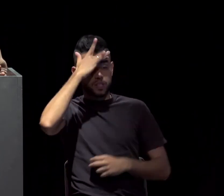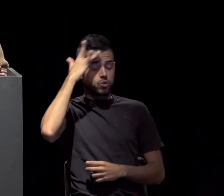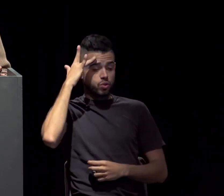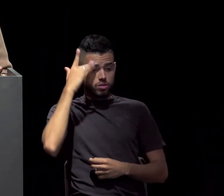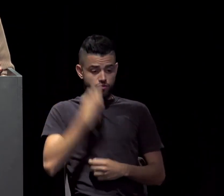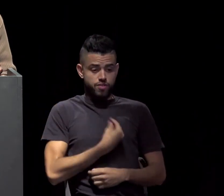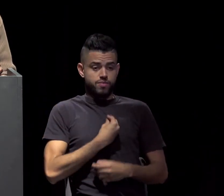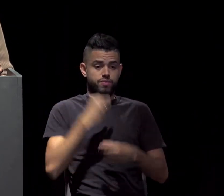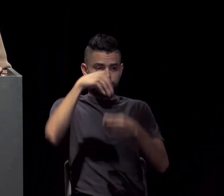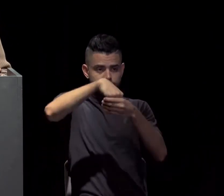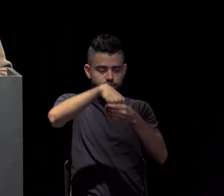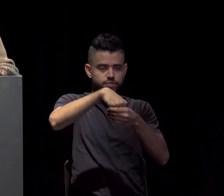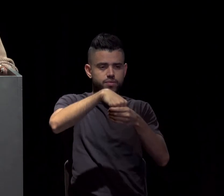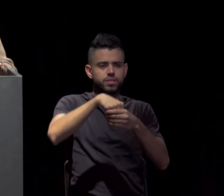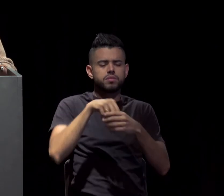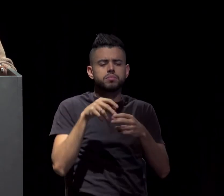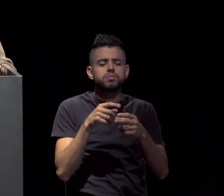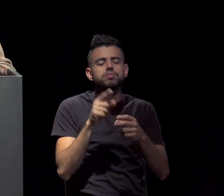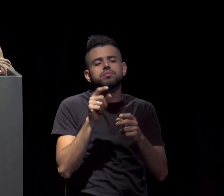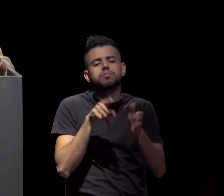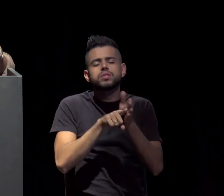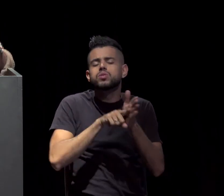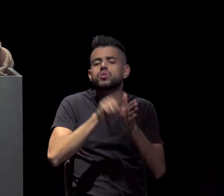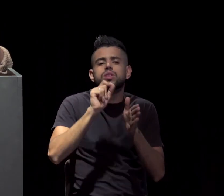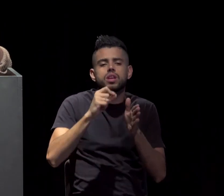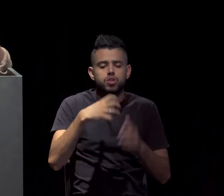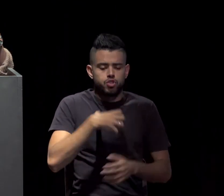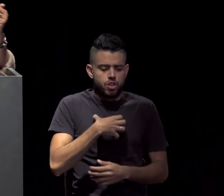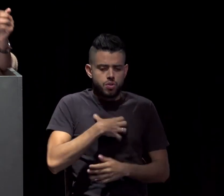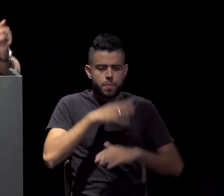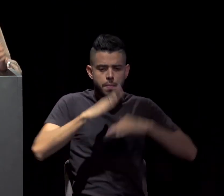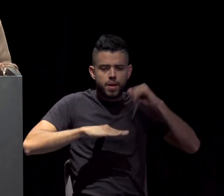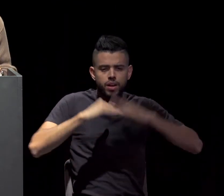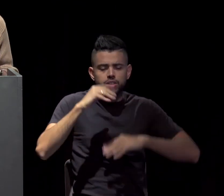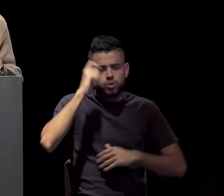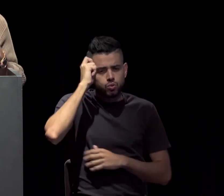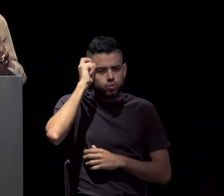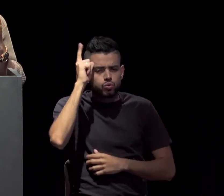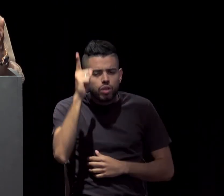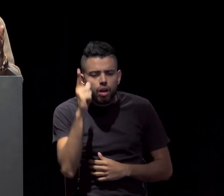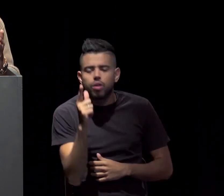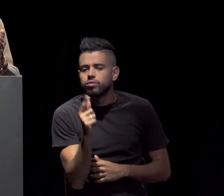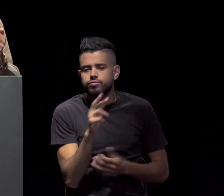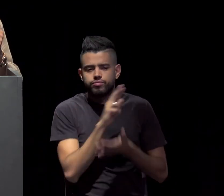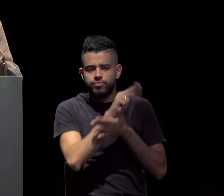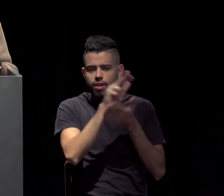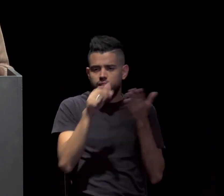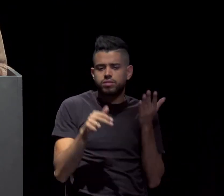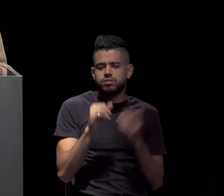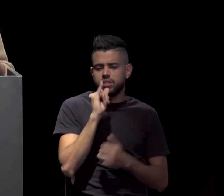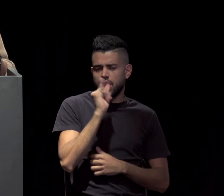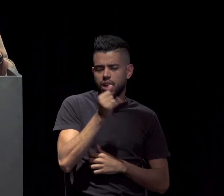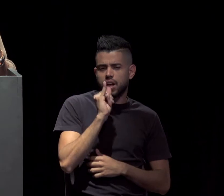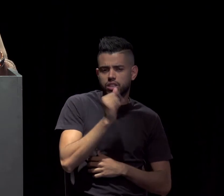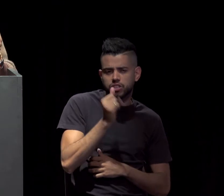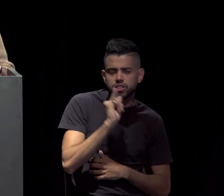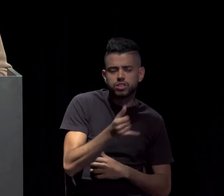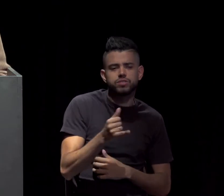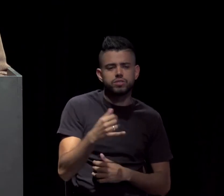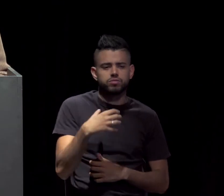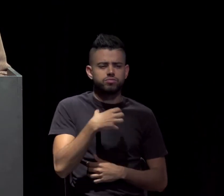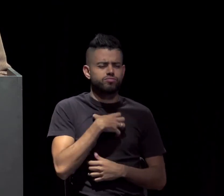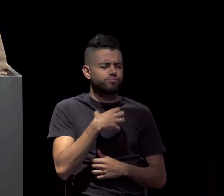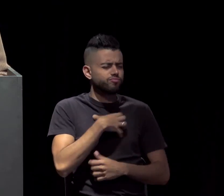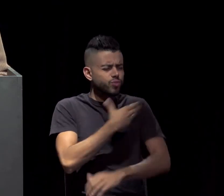de diferentes práticas culturais, que incluíam desde fórmulas de benzeções, narrativas orais, ritos os